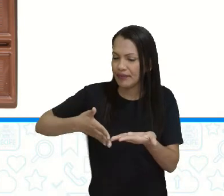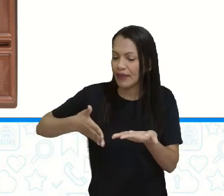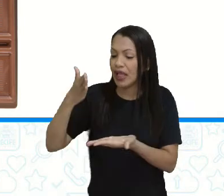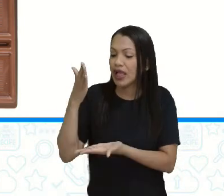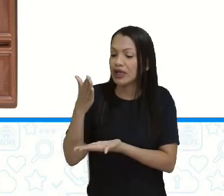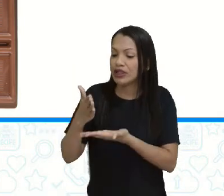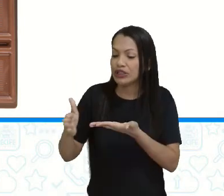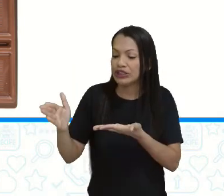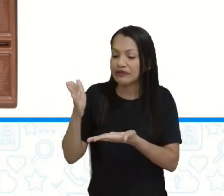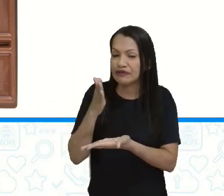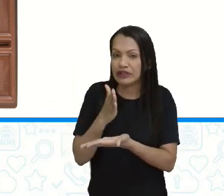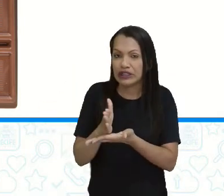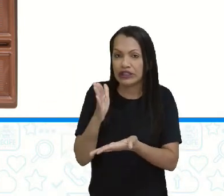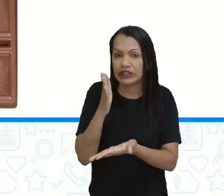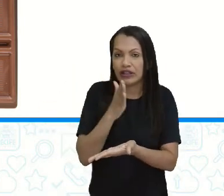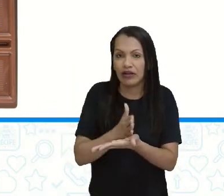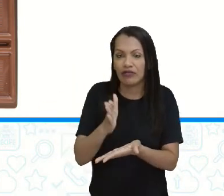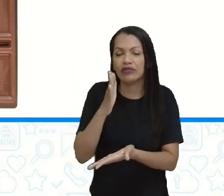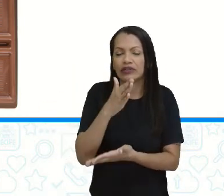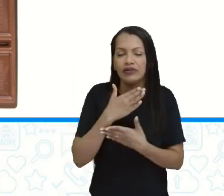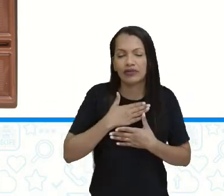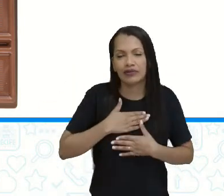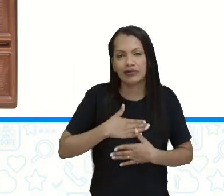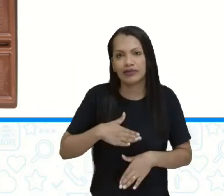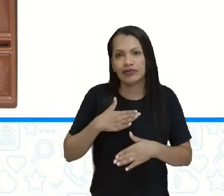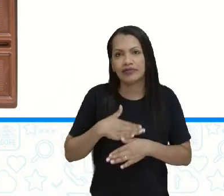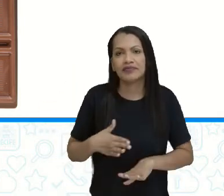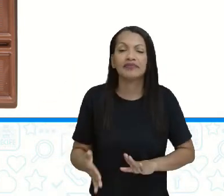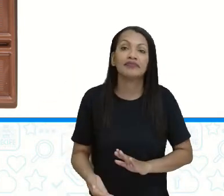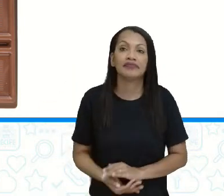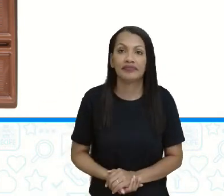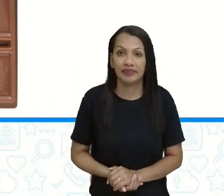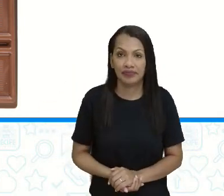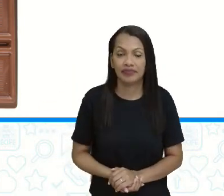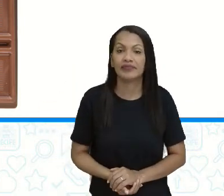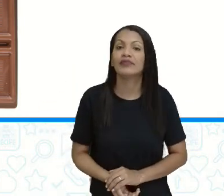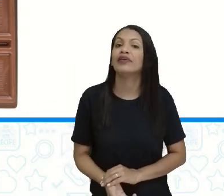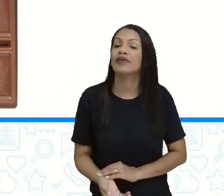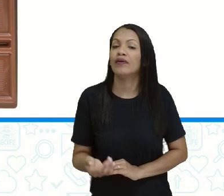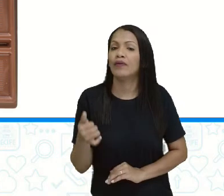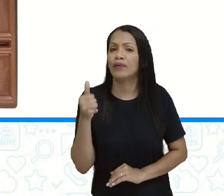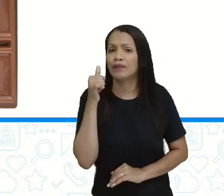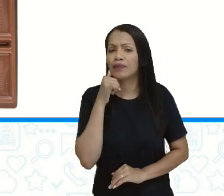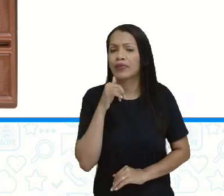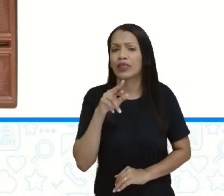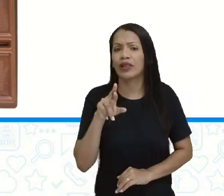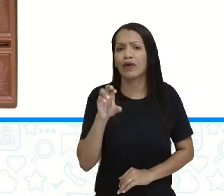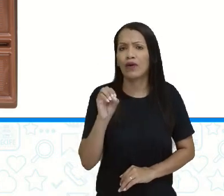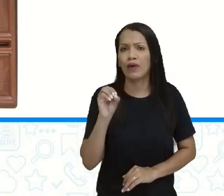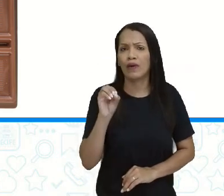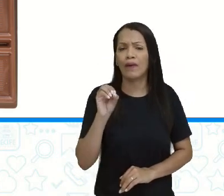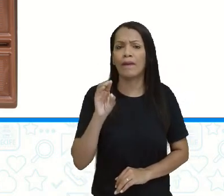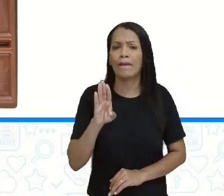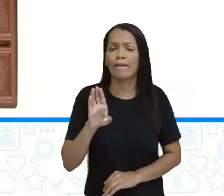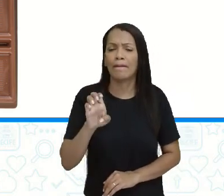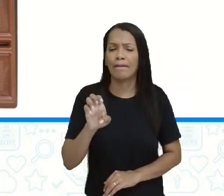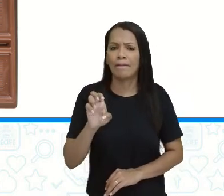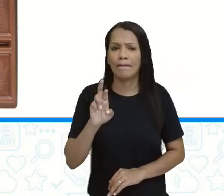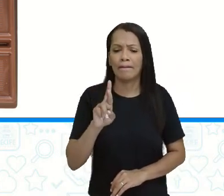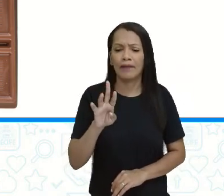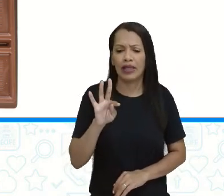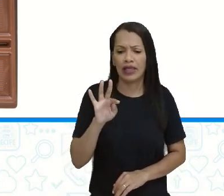você comer com moderação. Roberta comeu a terça parte da barra